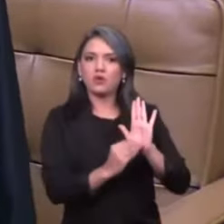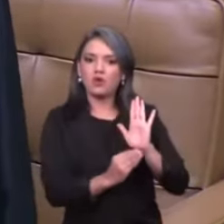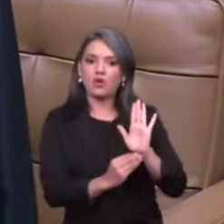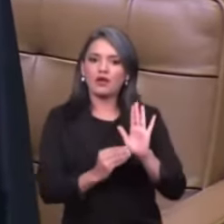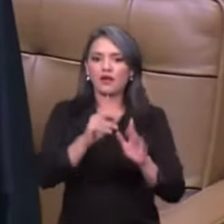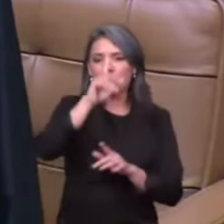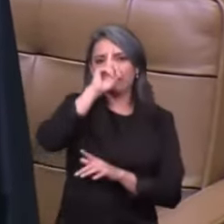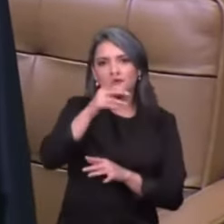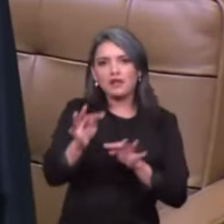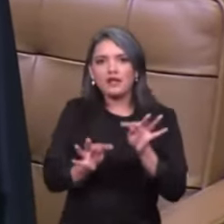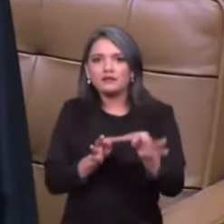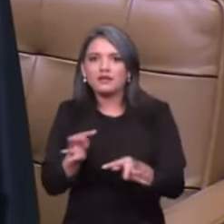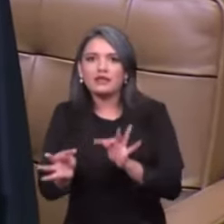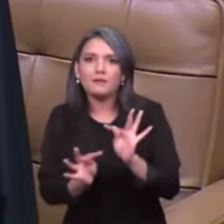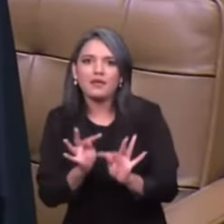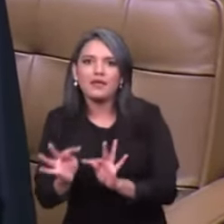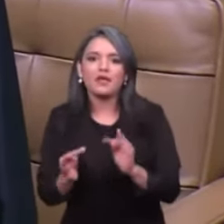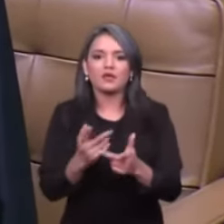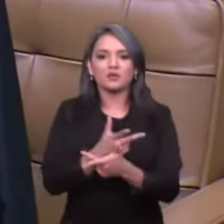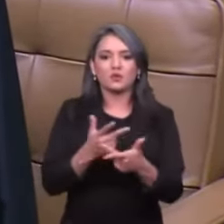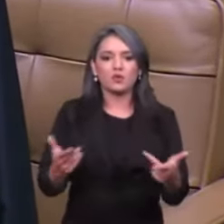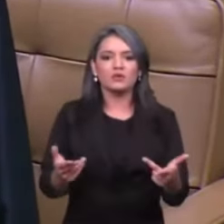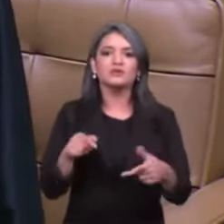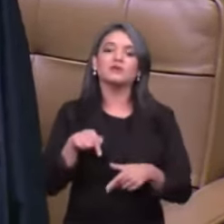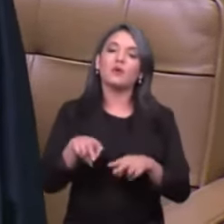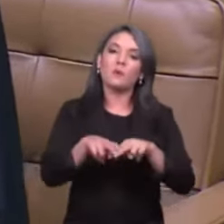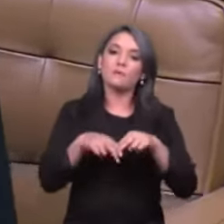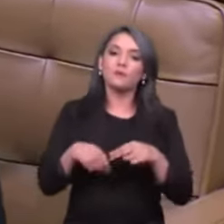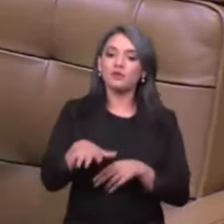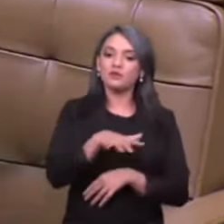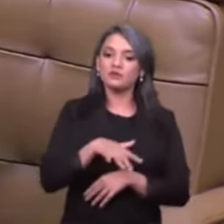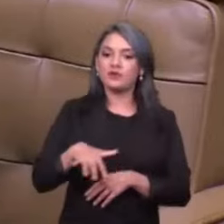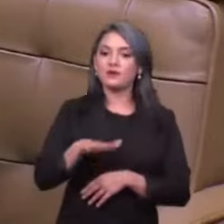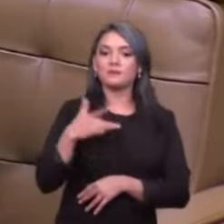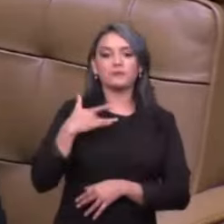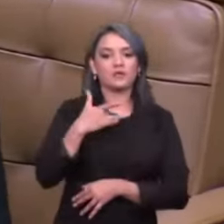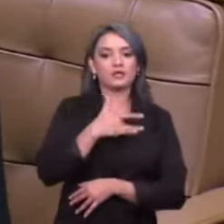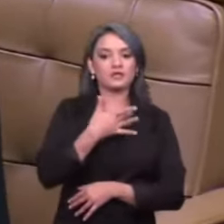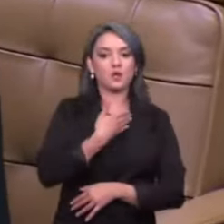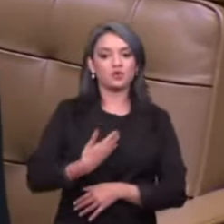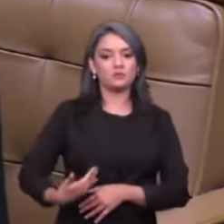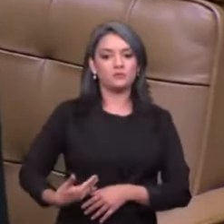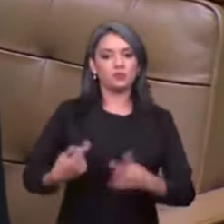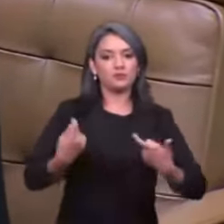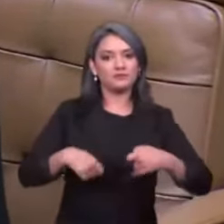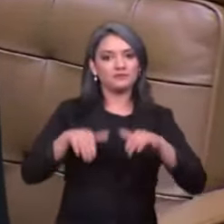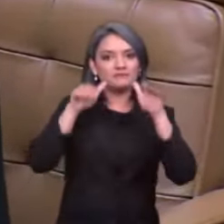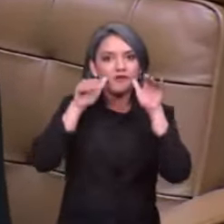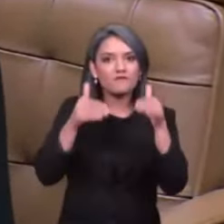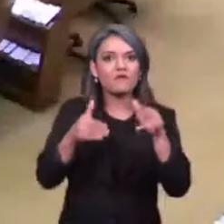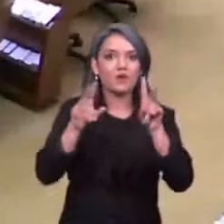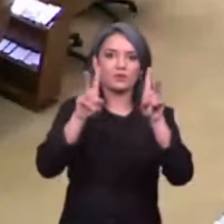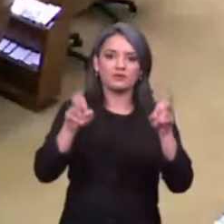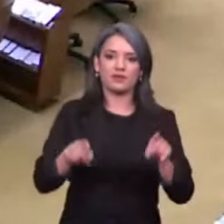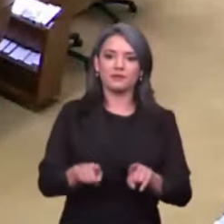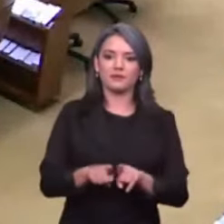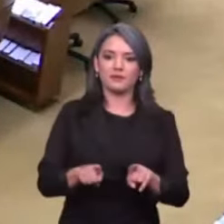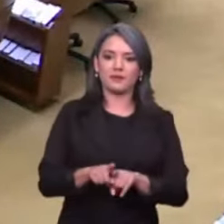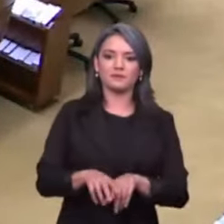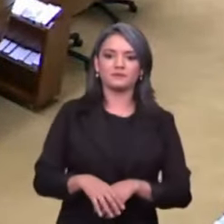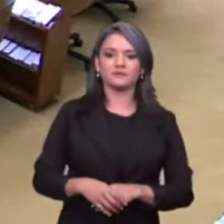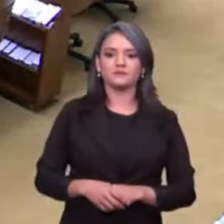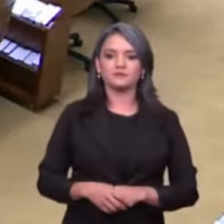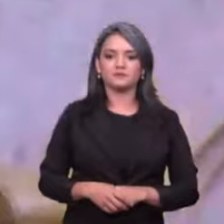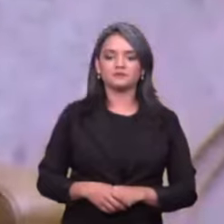necessidade de que as autoridades de saúde pública passem a focar essa temática. O ministro André e